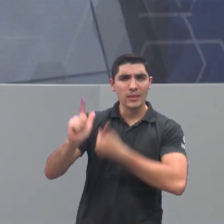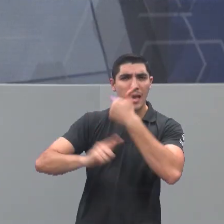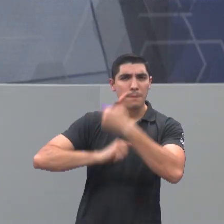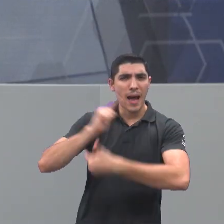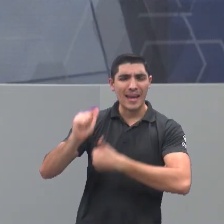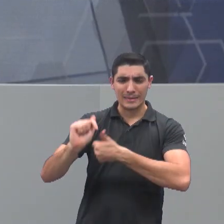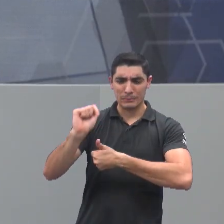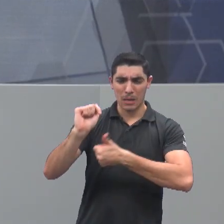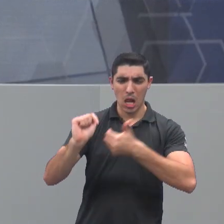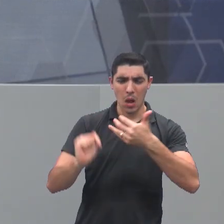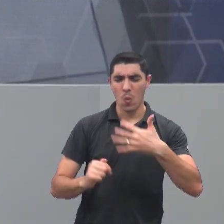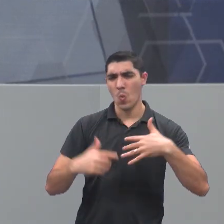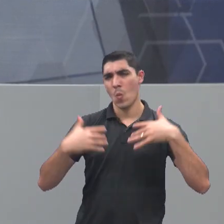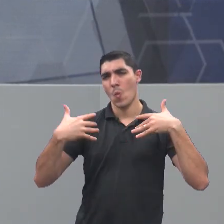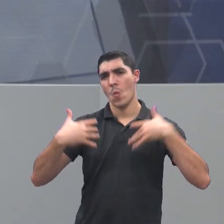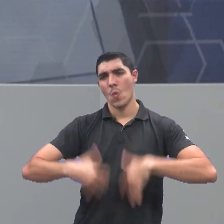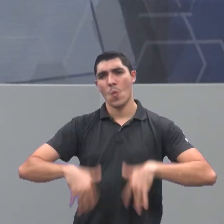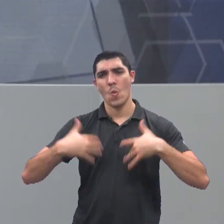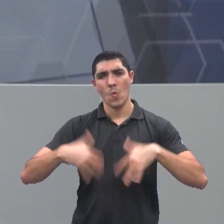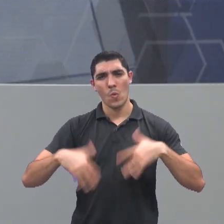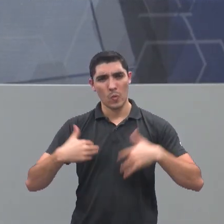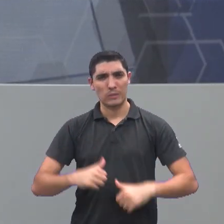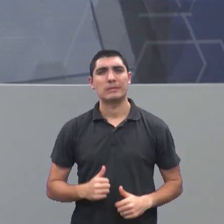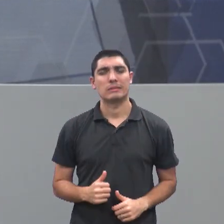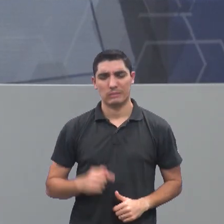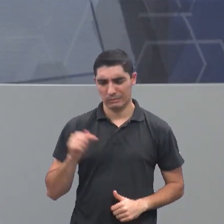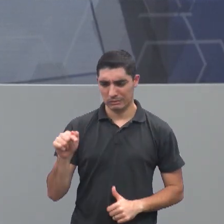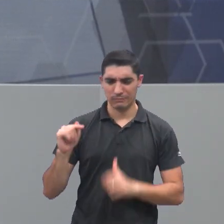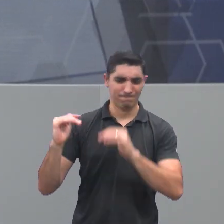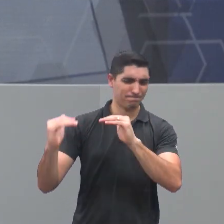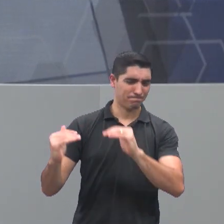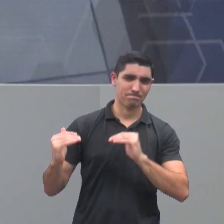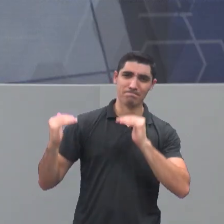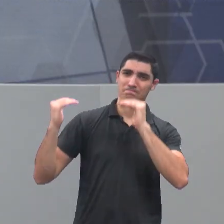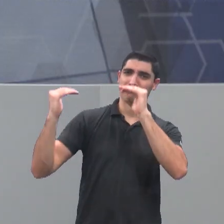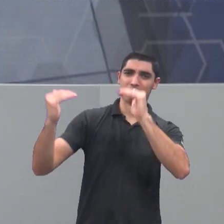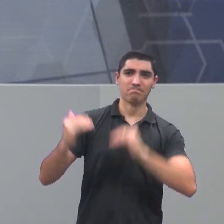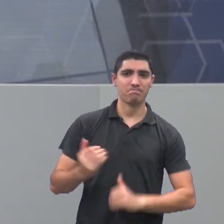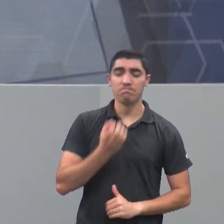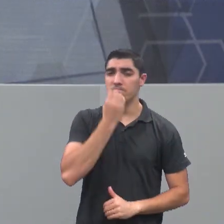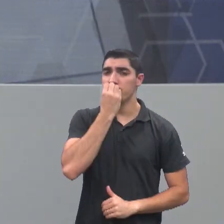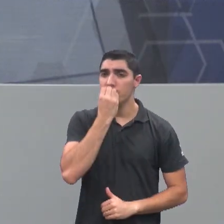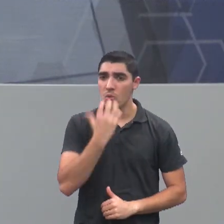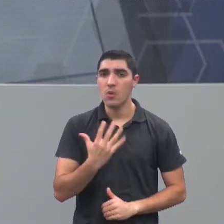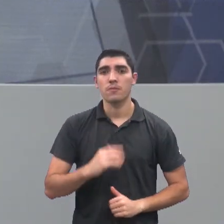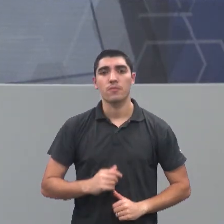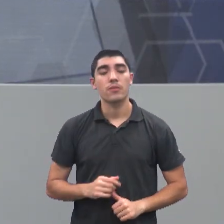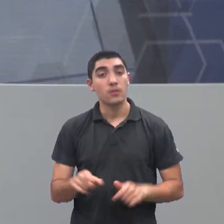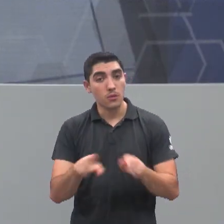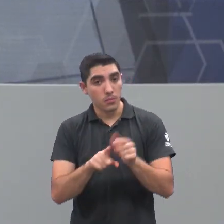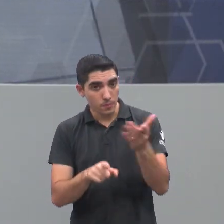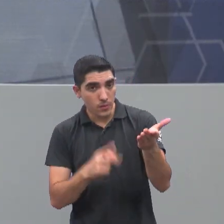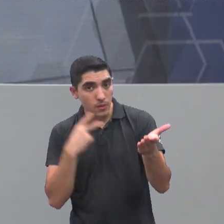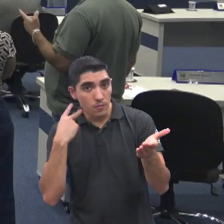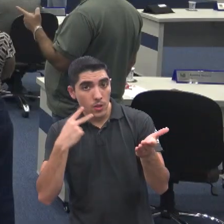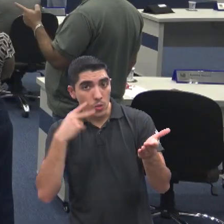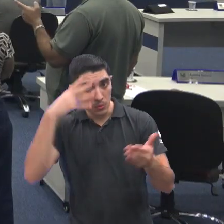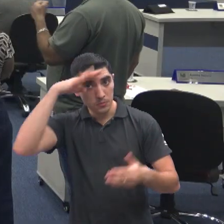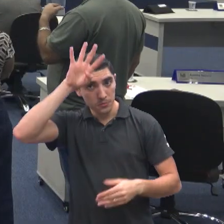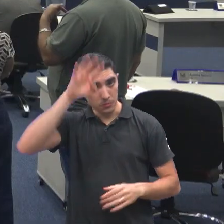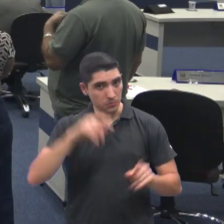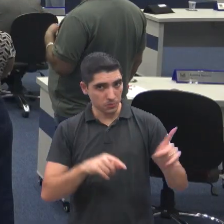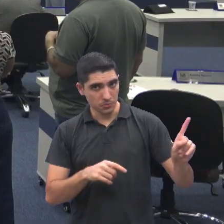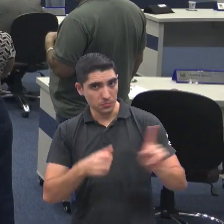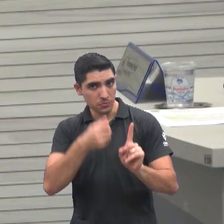marca muito grande, né? Uma importante para o nosso município. Concedo uma parte também ao vereador Sena.